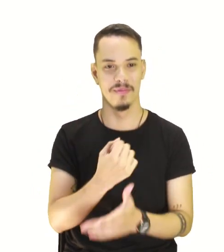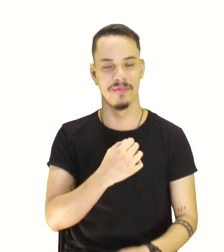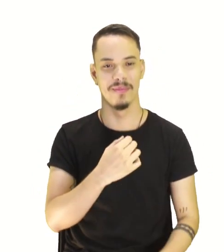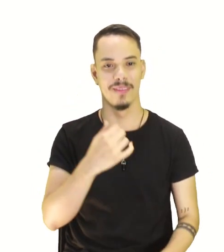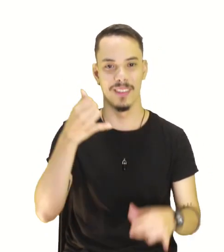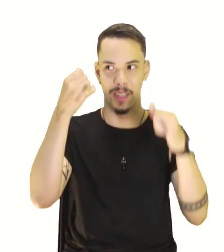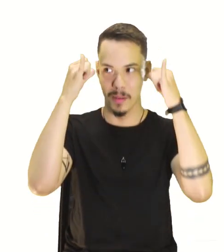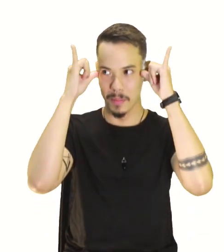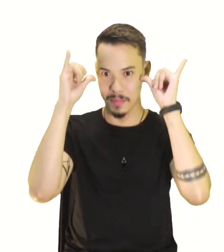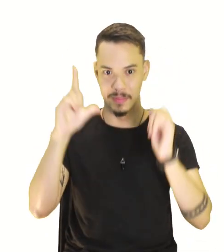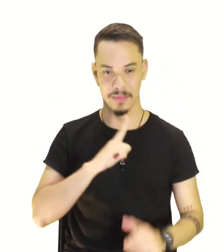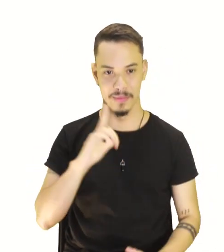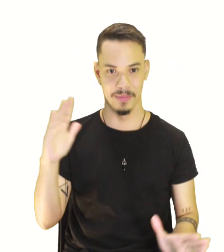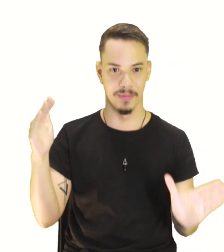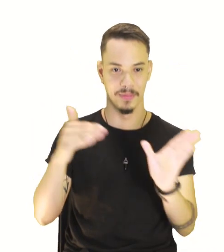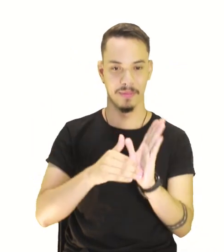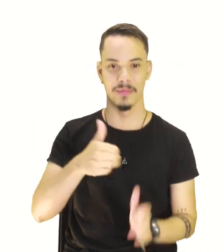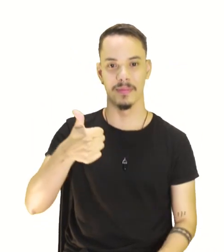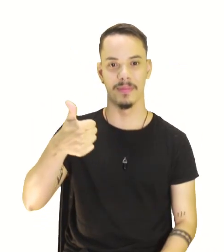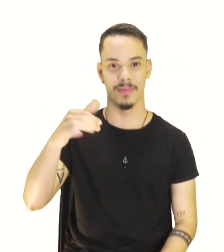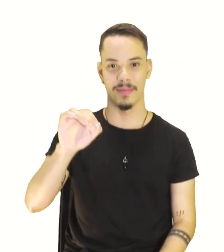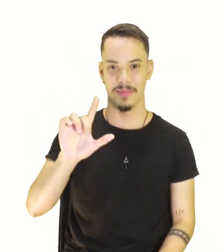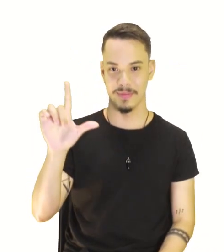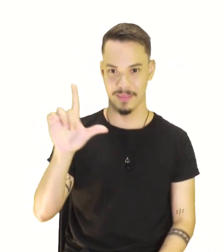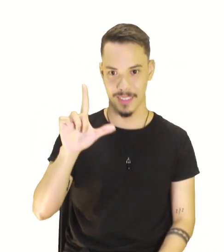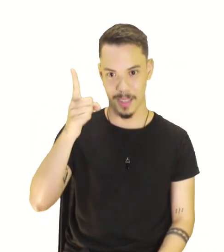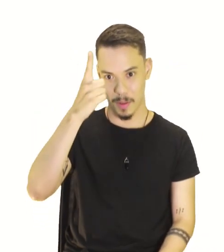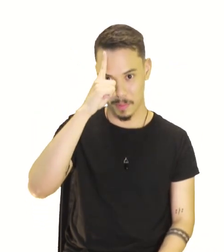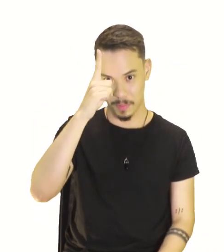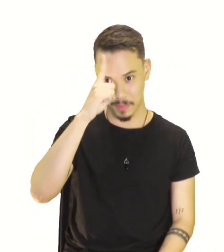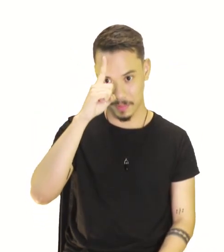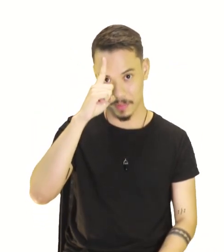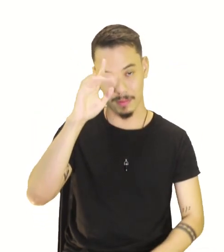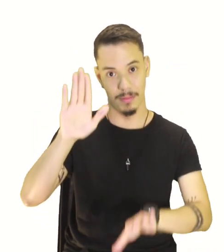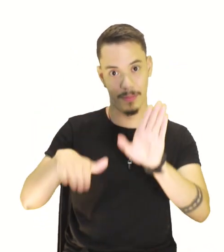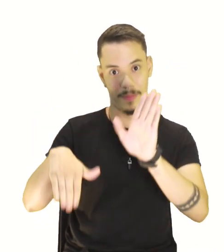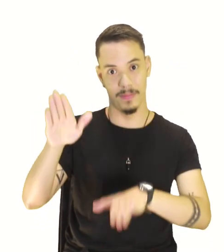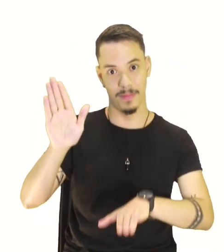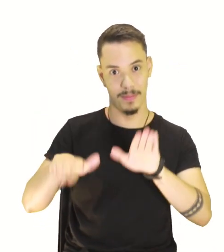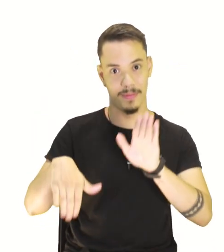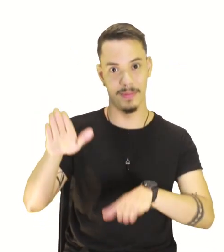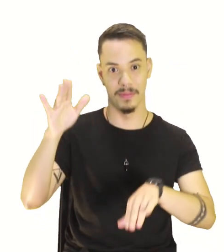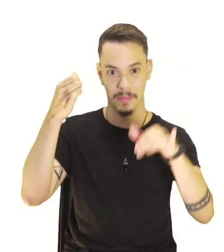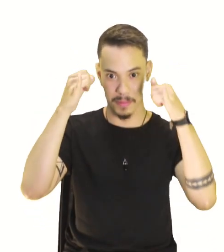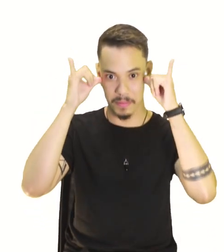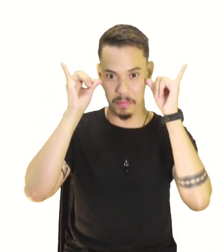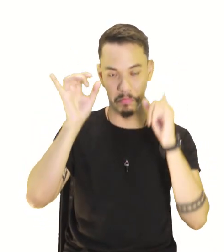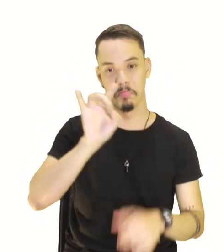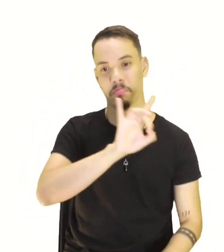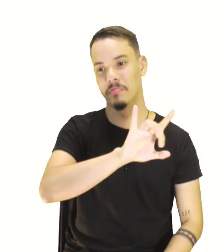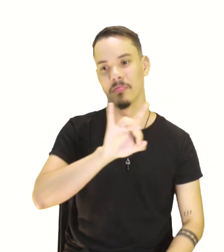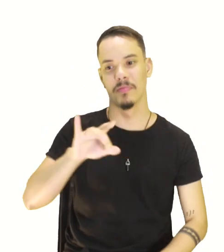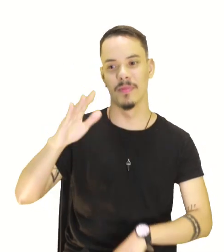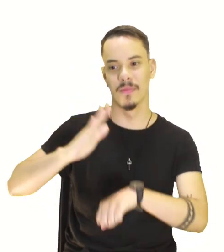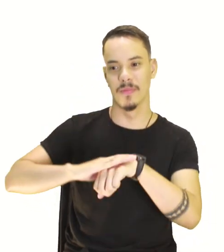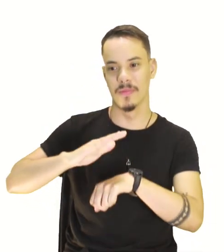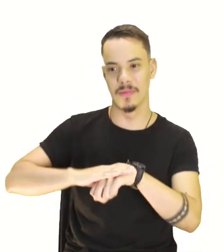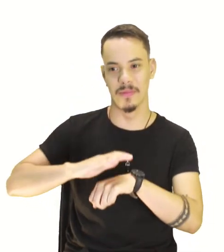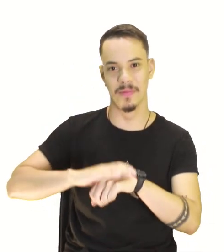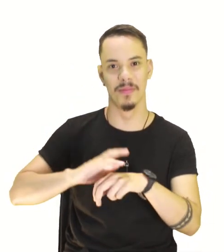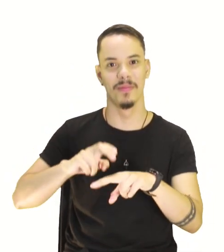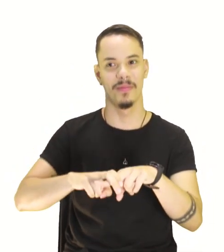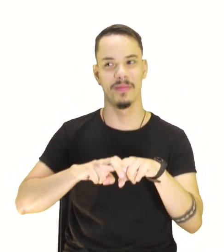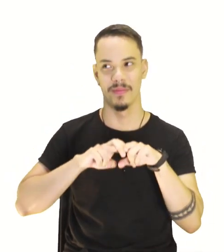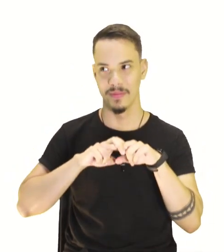chegam até a 10 litros por dia. Vai depender do animal, né? Do rendimento de cada um. Aqui, nesse caso aqui, é